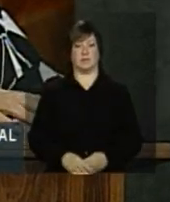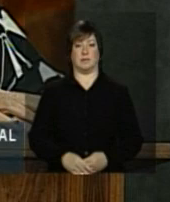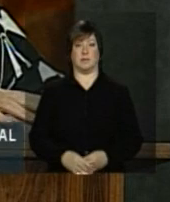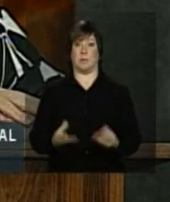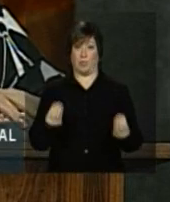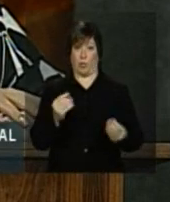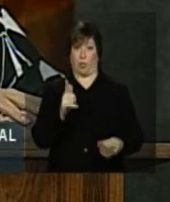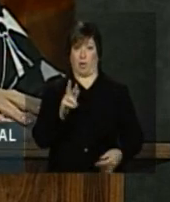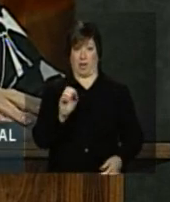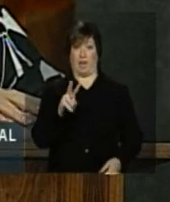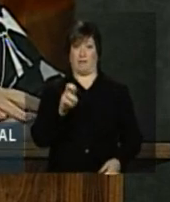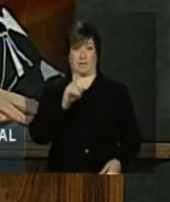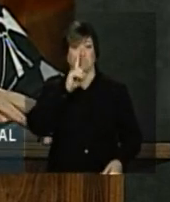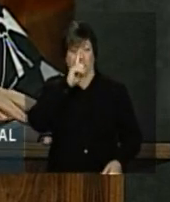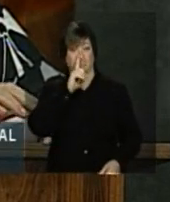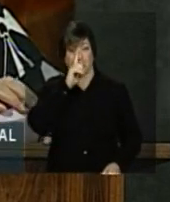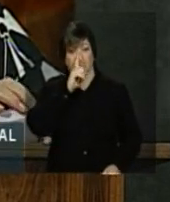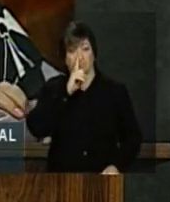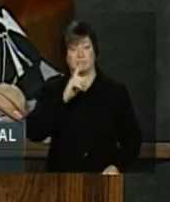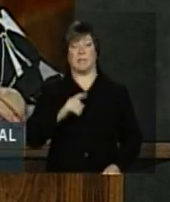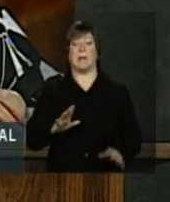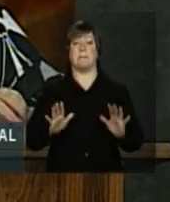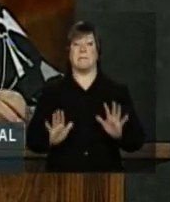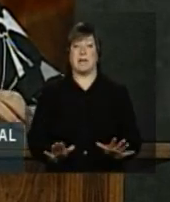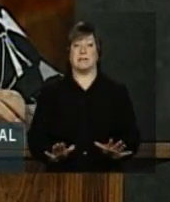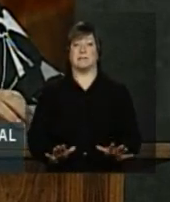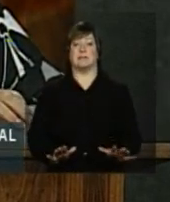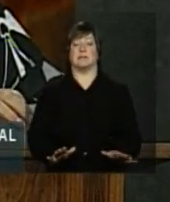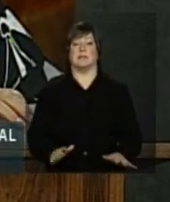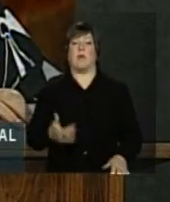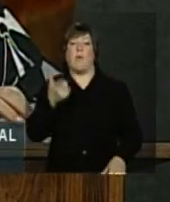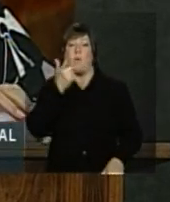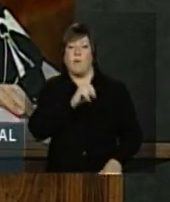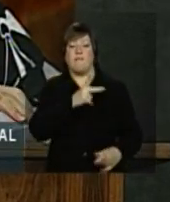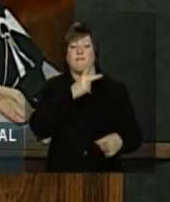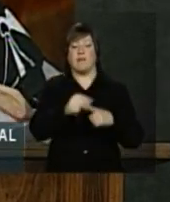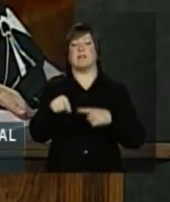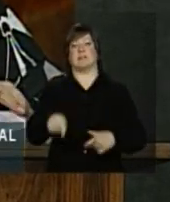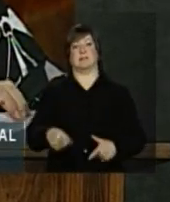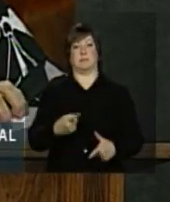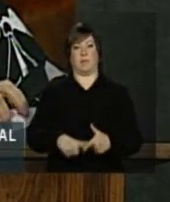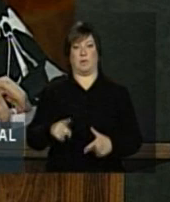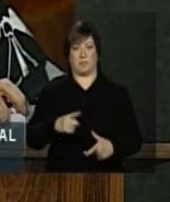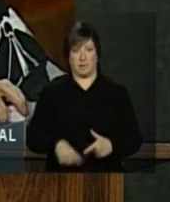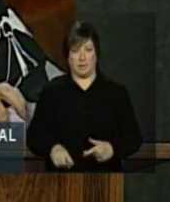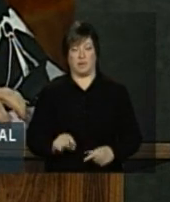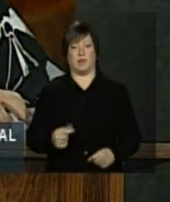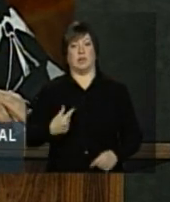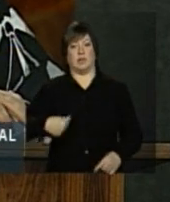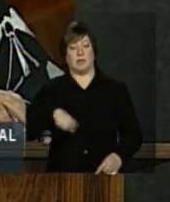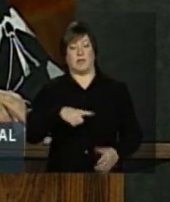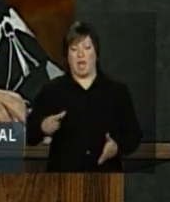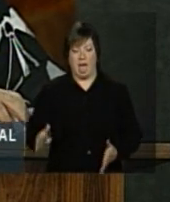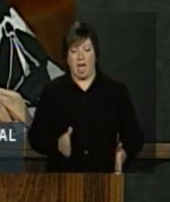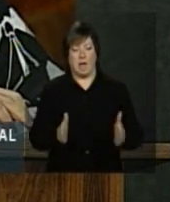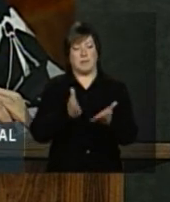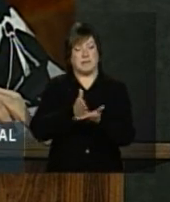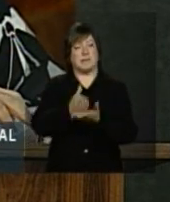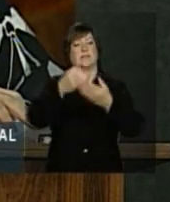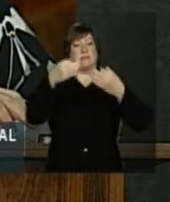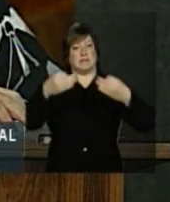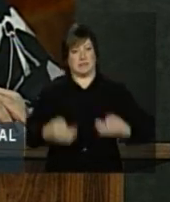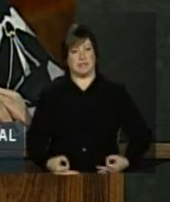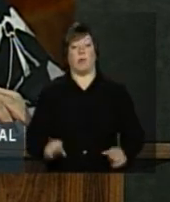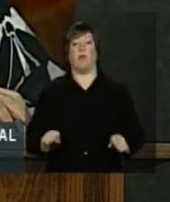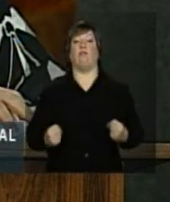bastante grave mas eh provando saindo dessa situação que a gente tá no caminho certo que